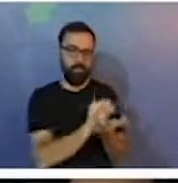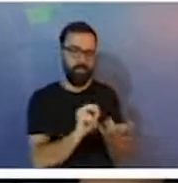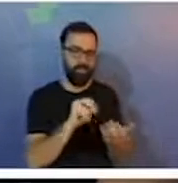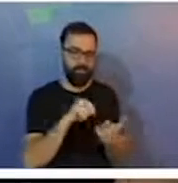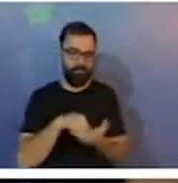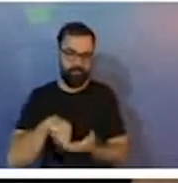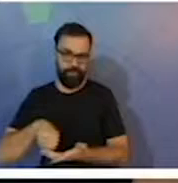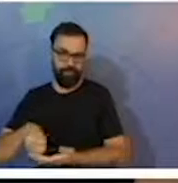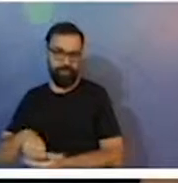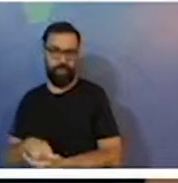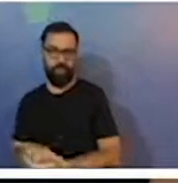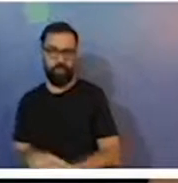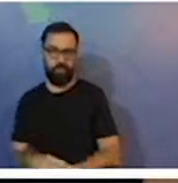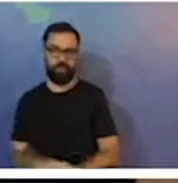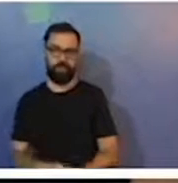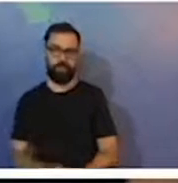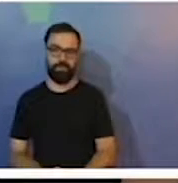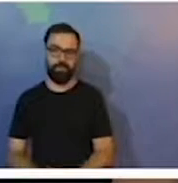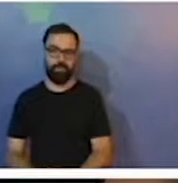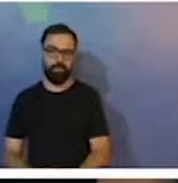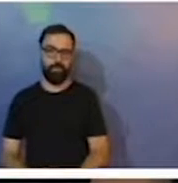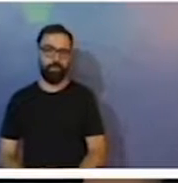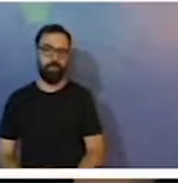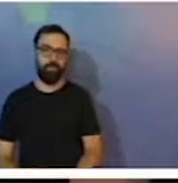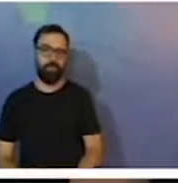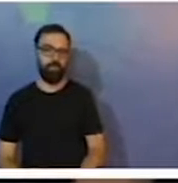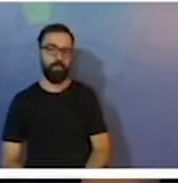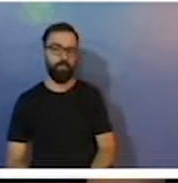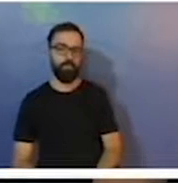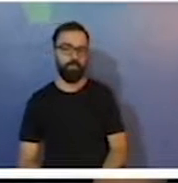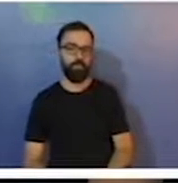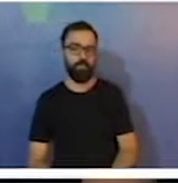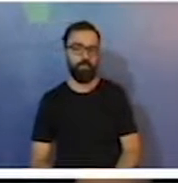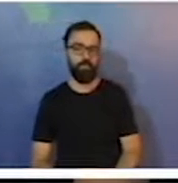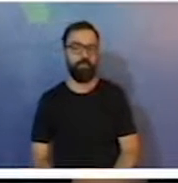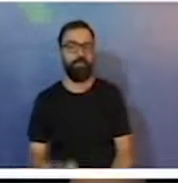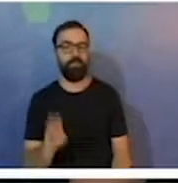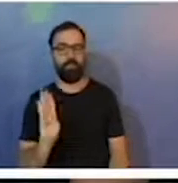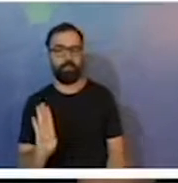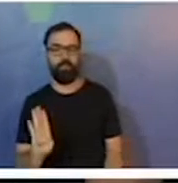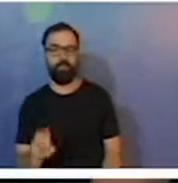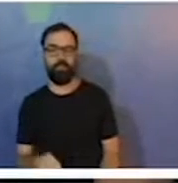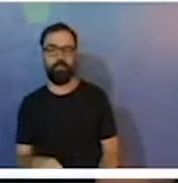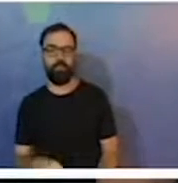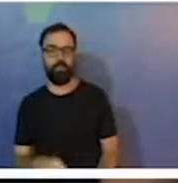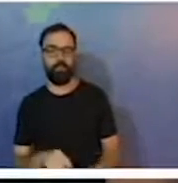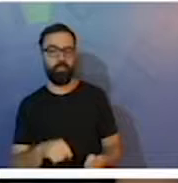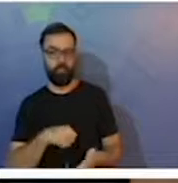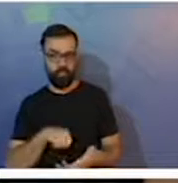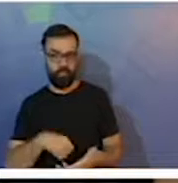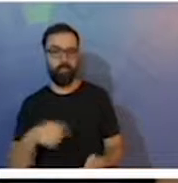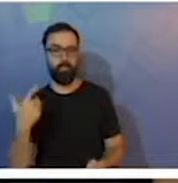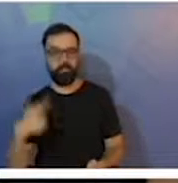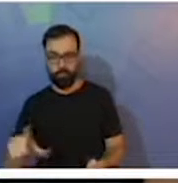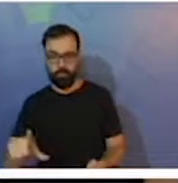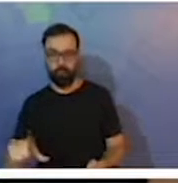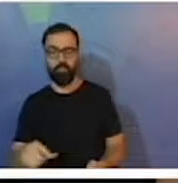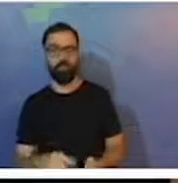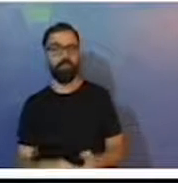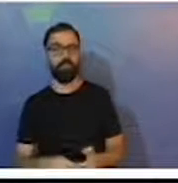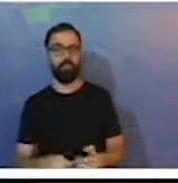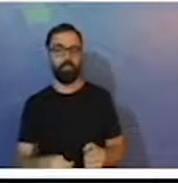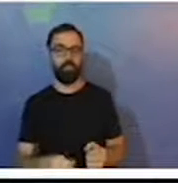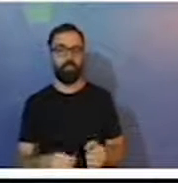e eu tenho também um uma expressão adverbial B Reescreva o modo de